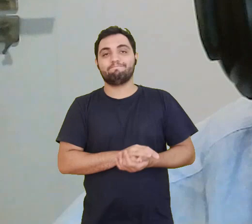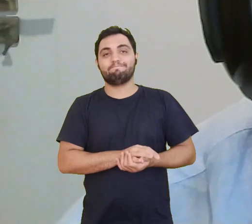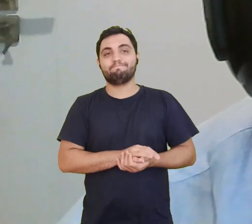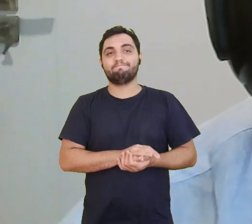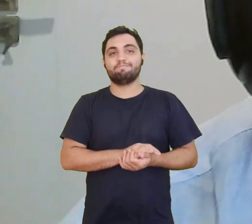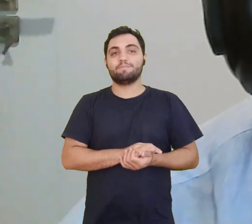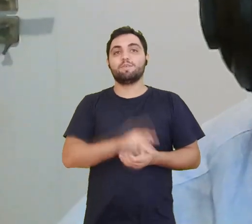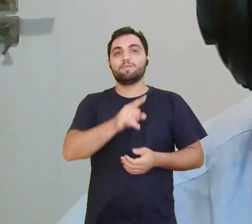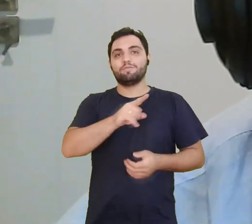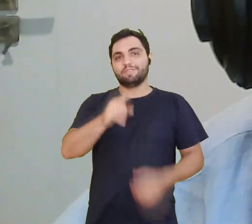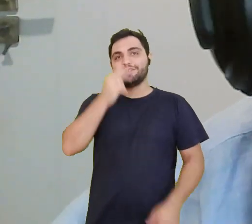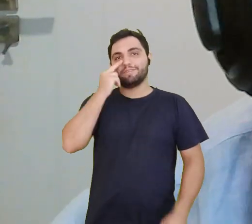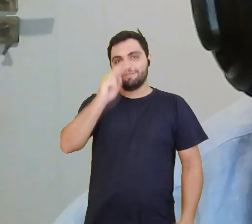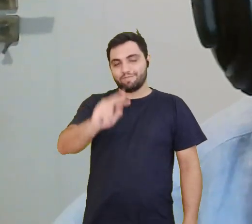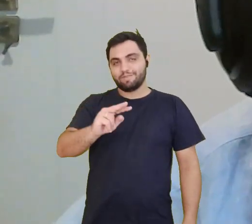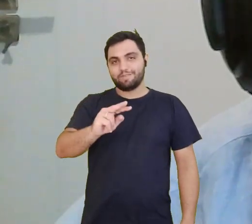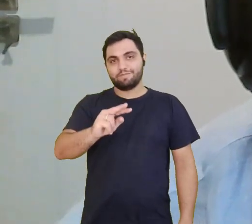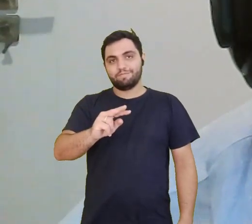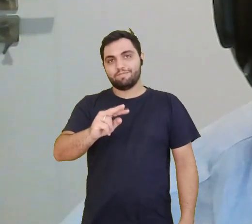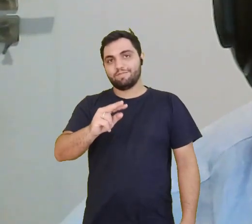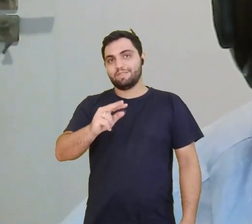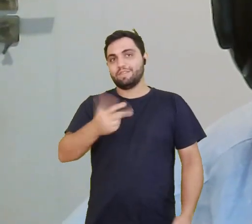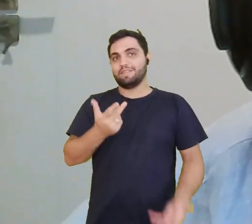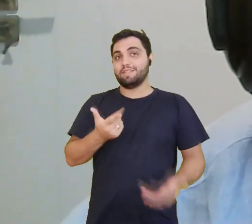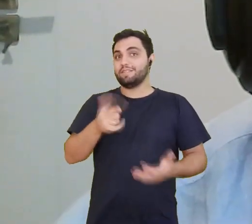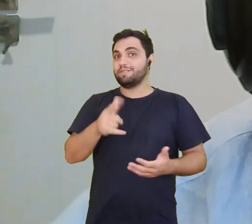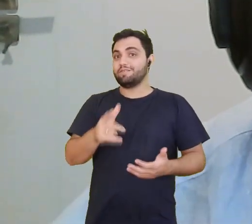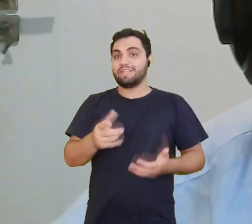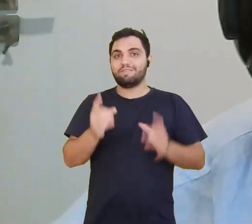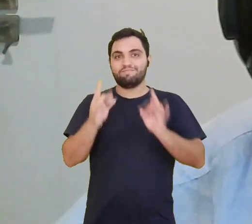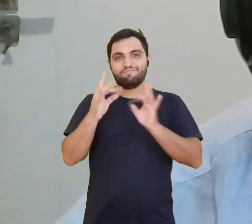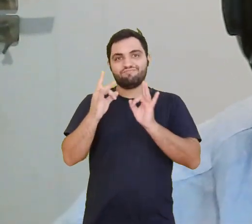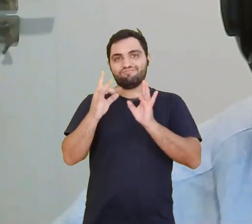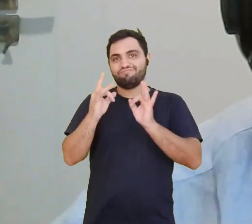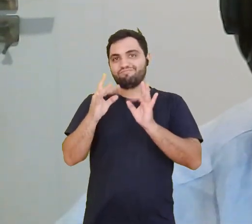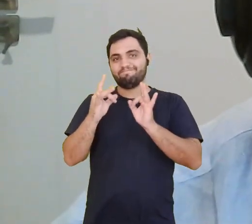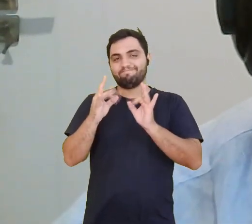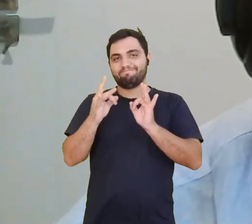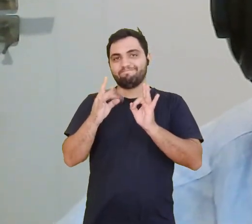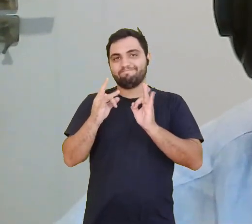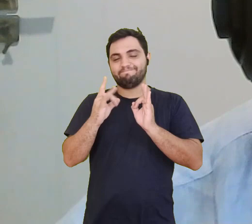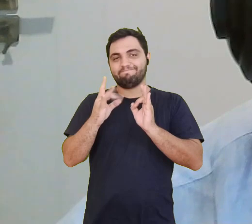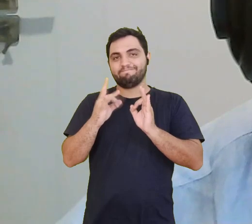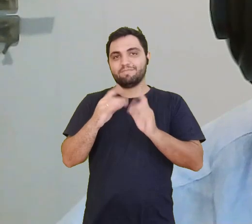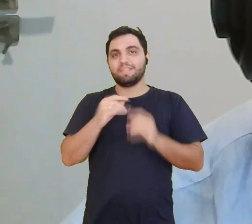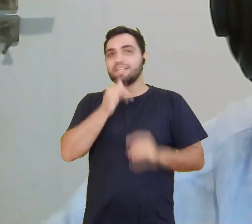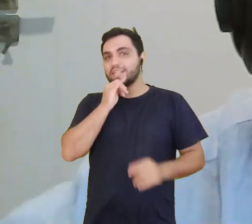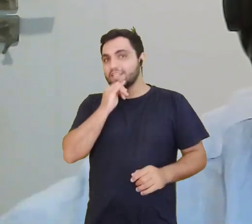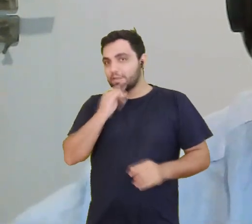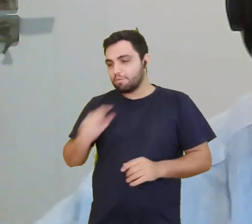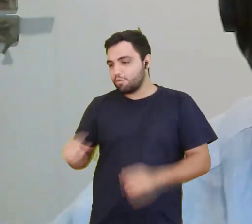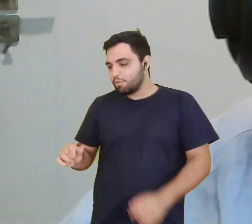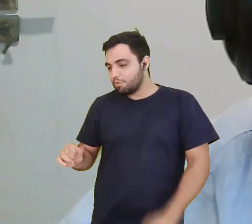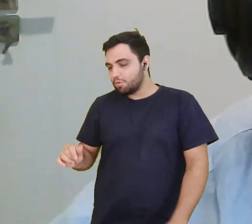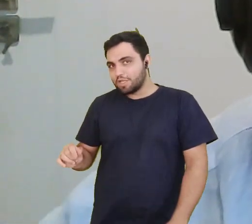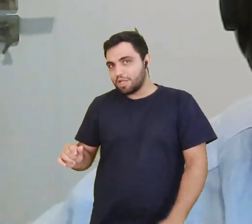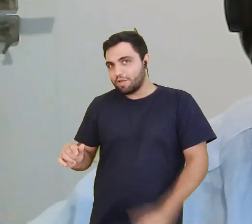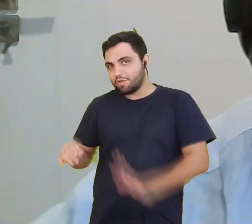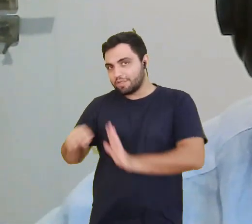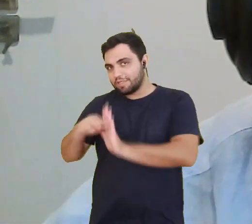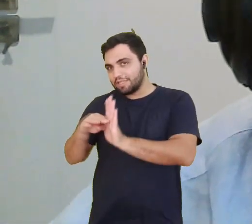Como vocês viram, a impressora não dá grandes feedbacks. Essa operação do botãozinho, embora o botãozinho tenha